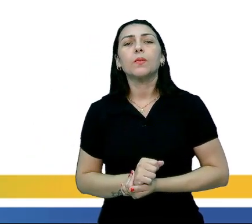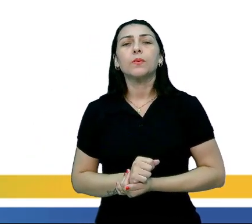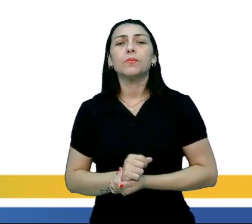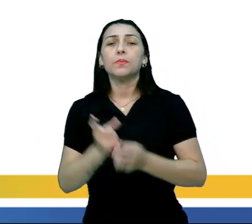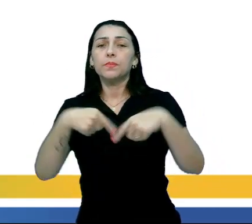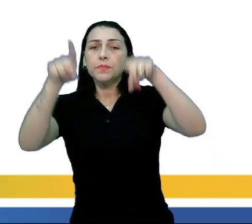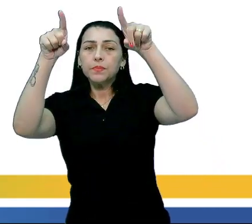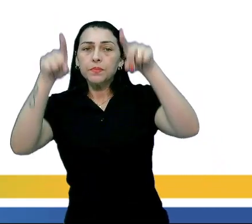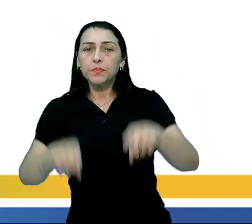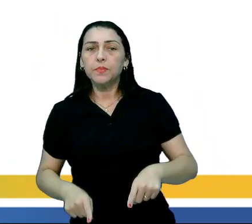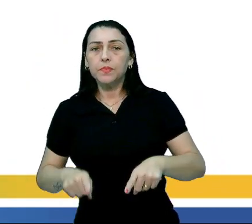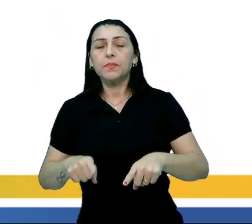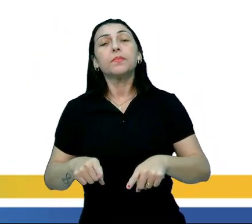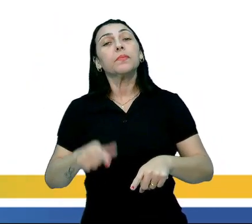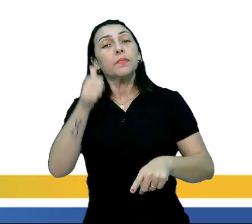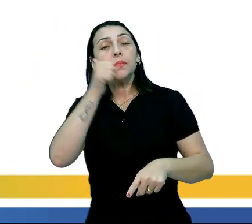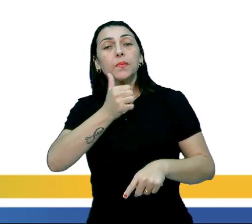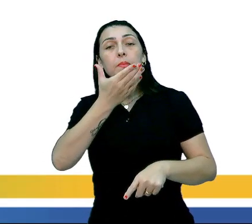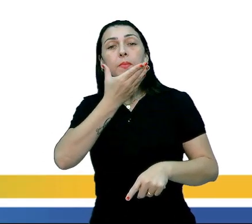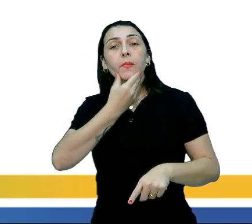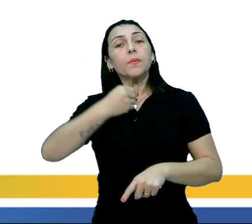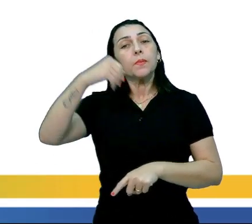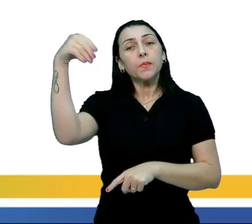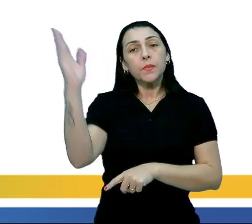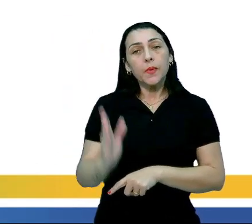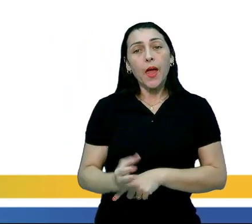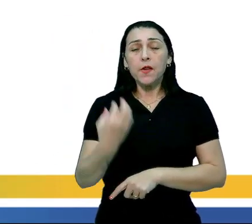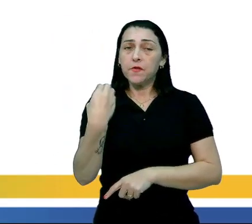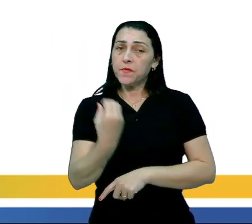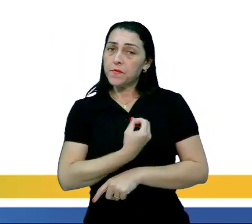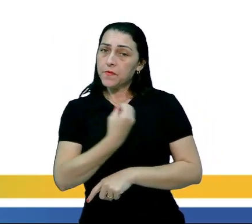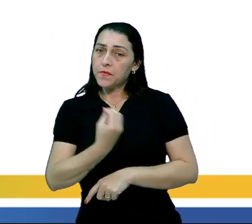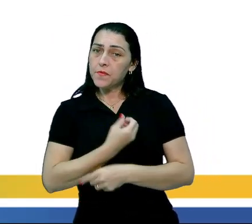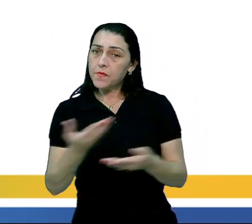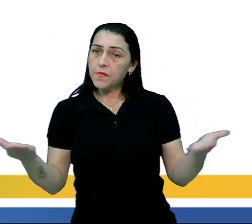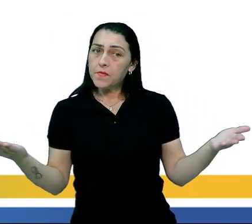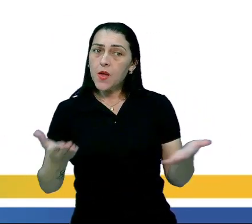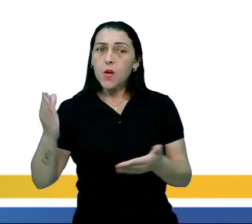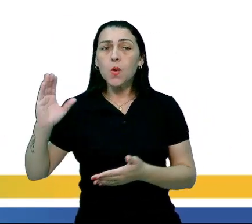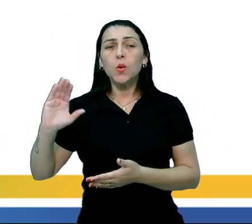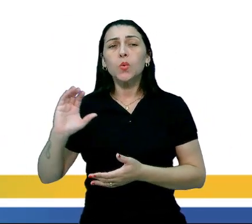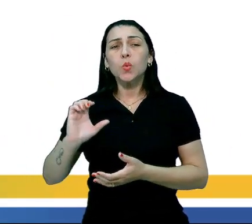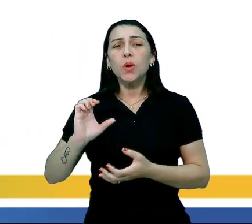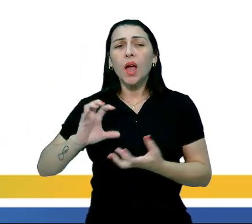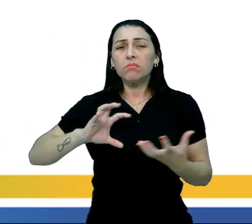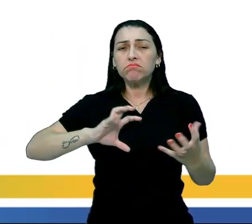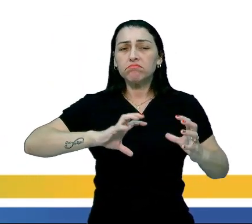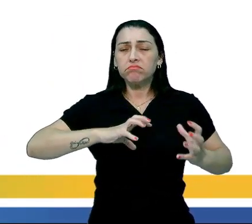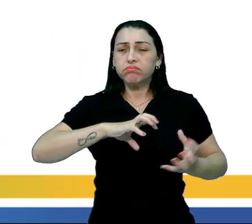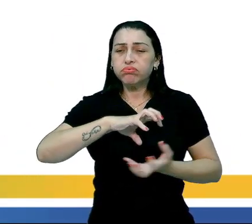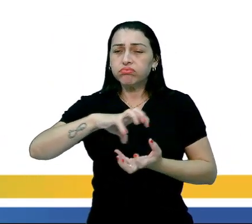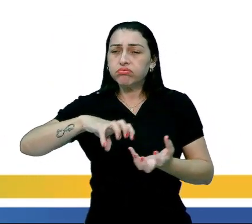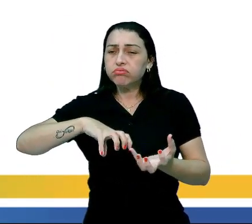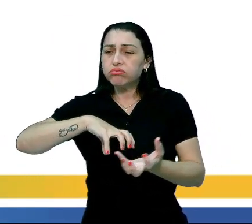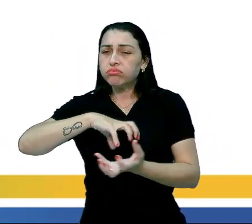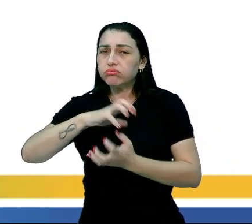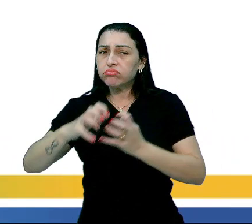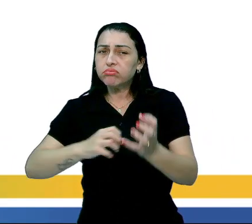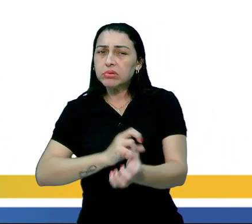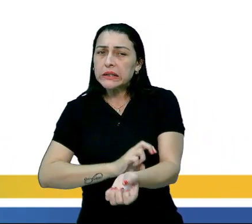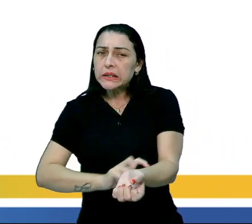Os trabalhadores e as trabalhadoras do Brasil vivem hoje em clima de